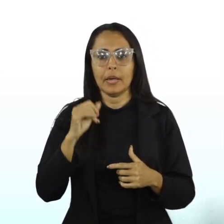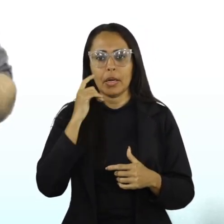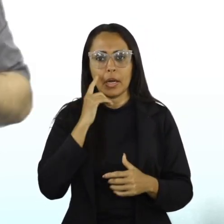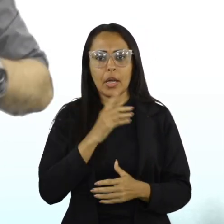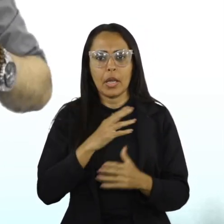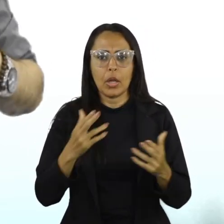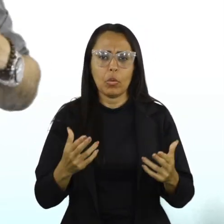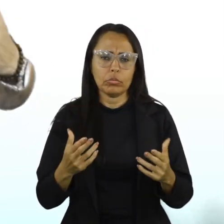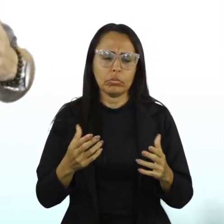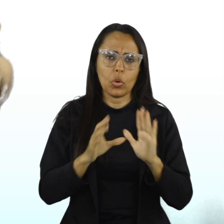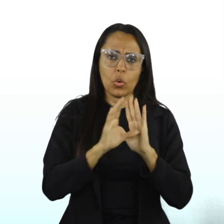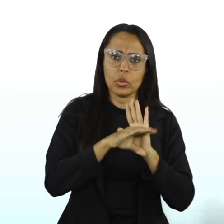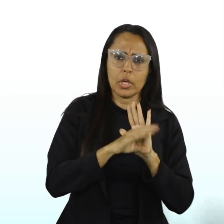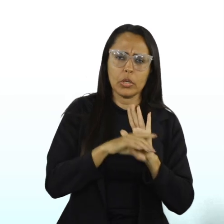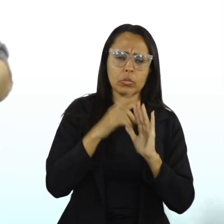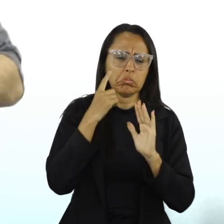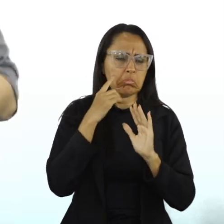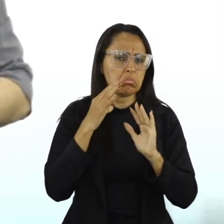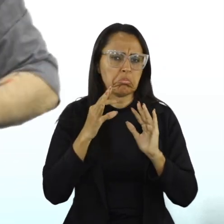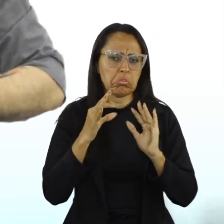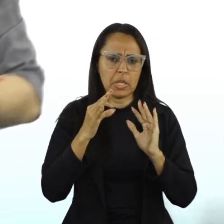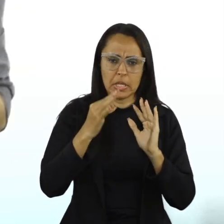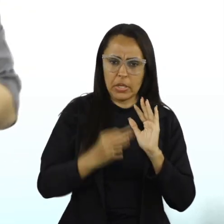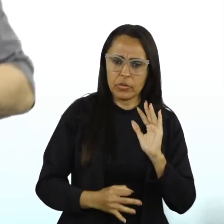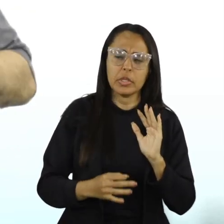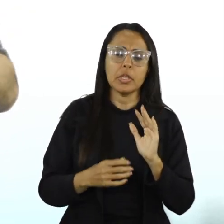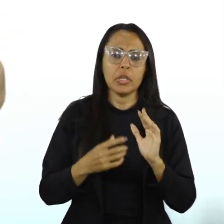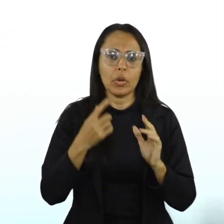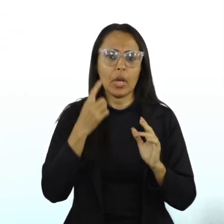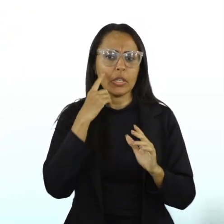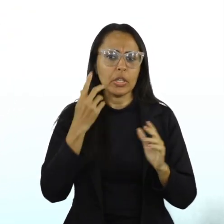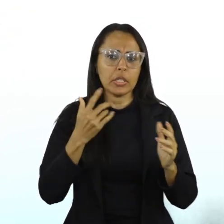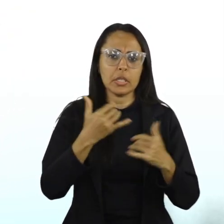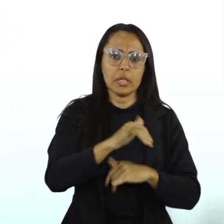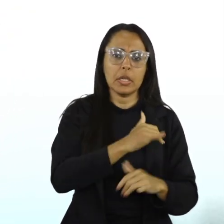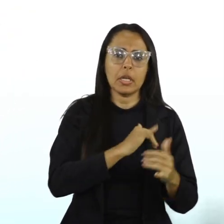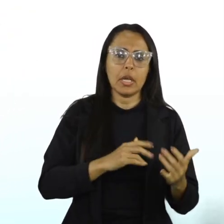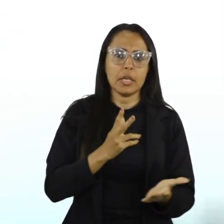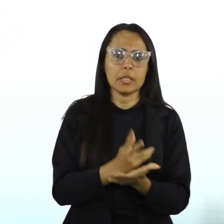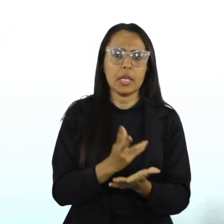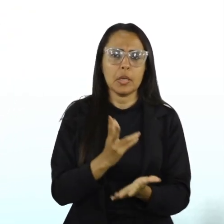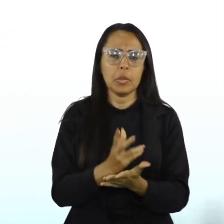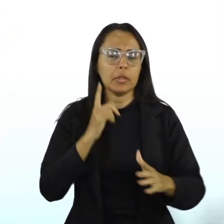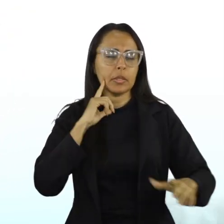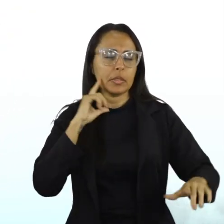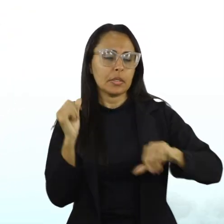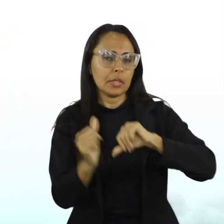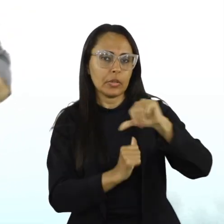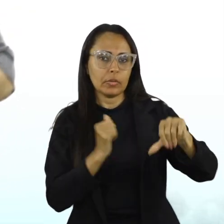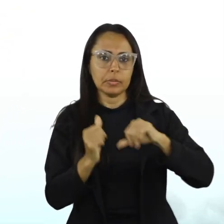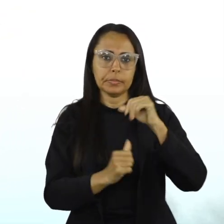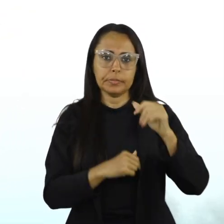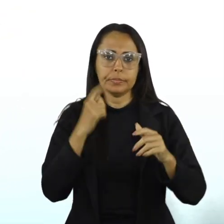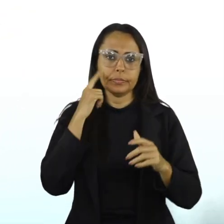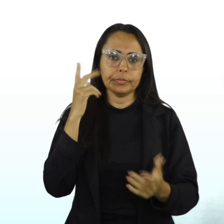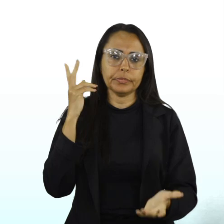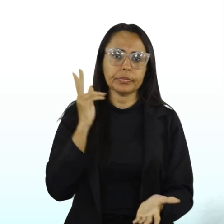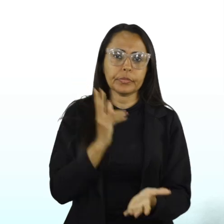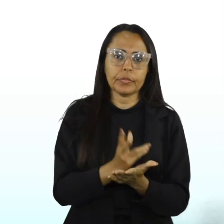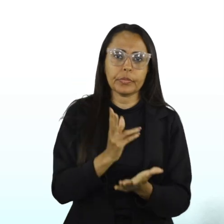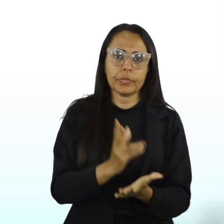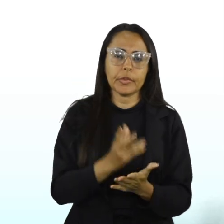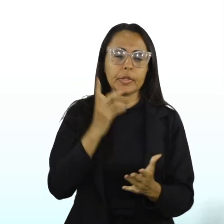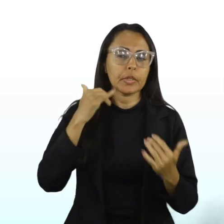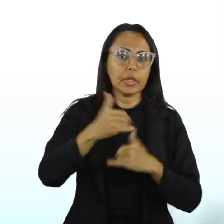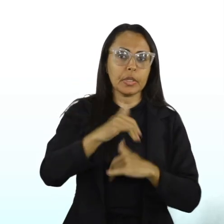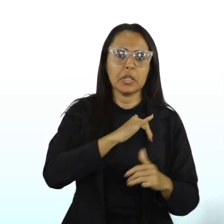tem um conceito muito bem definido, o que a gente fala é que a energia, ela sempre se transforma. Então o princípio da conservação da energia é que se